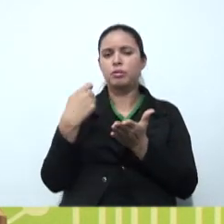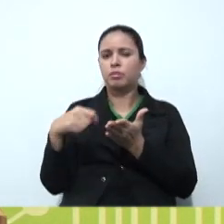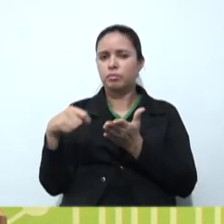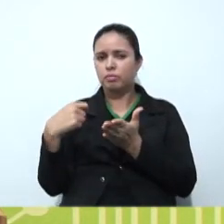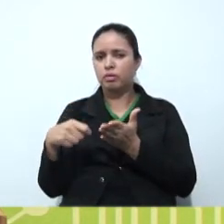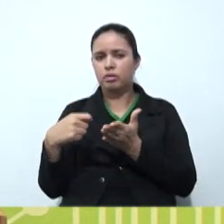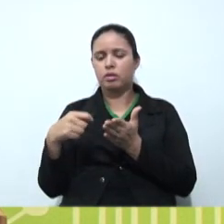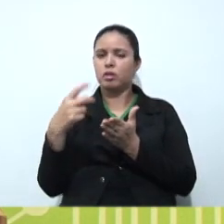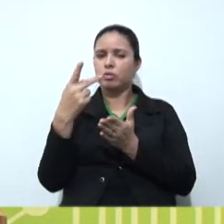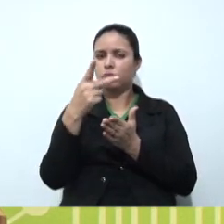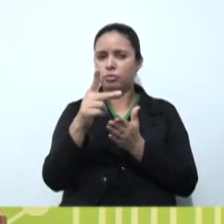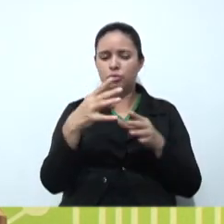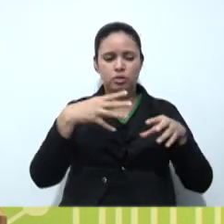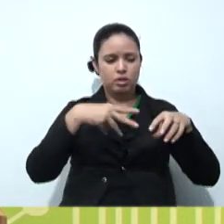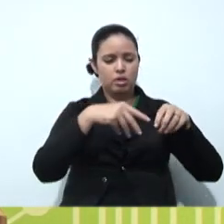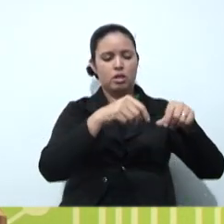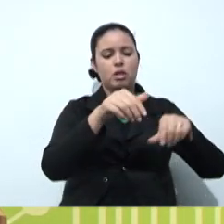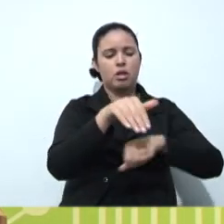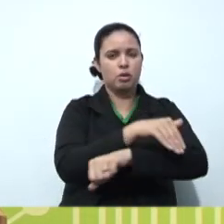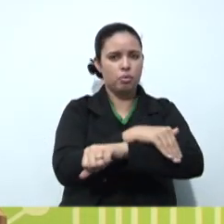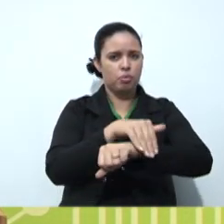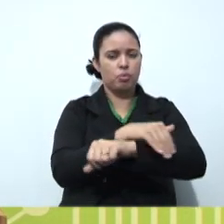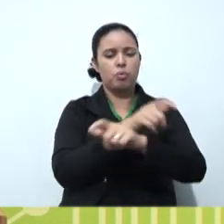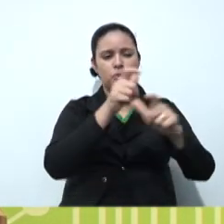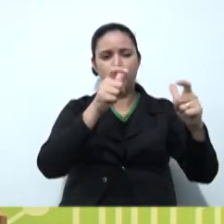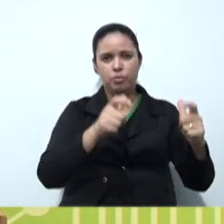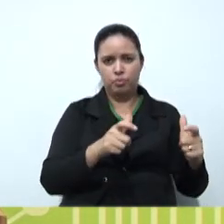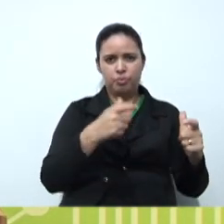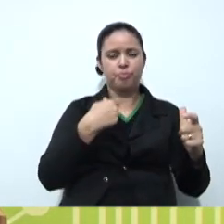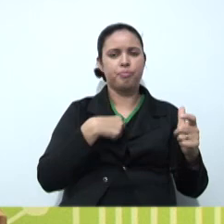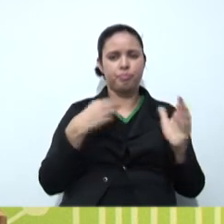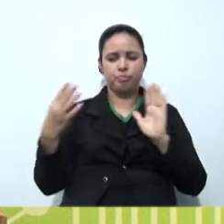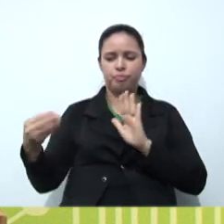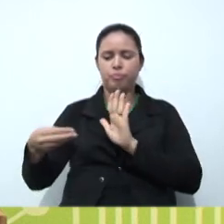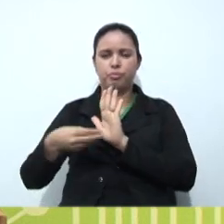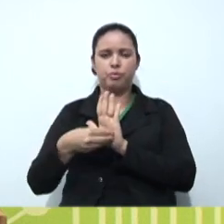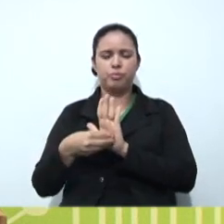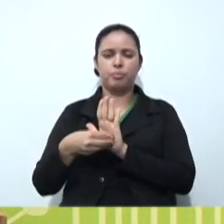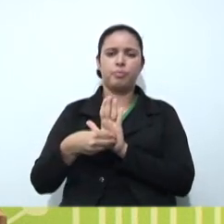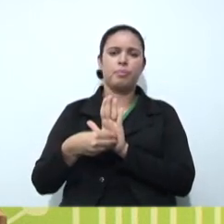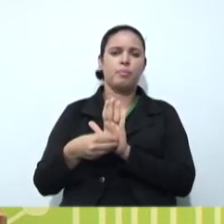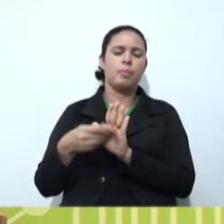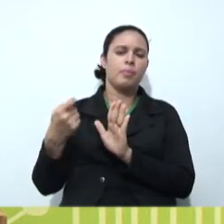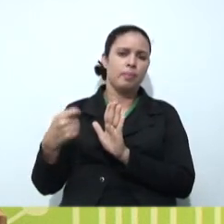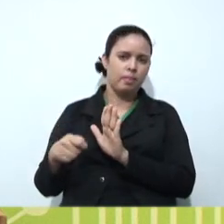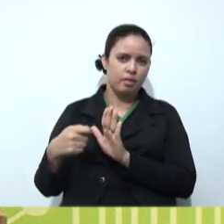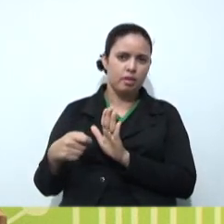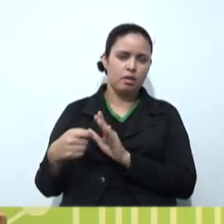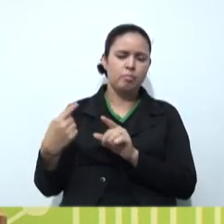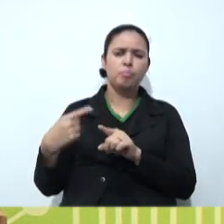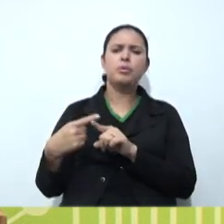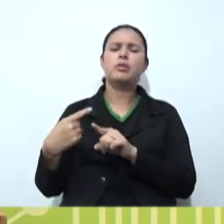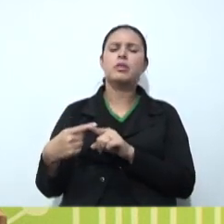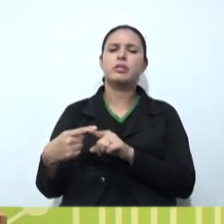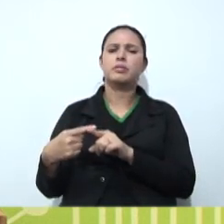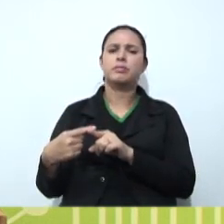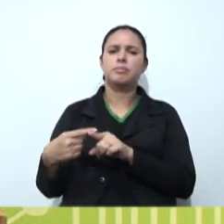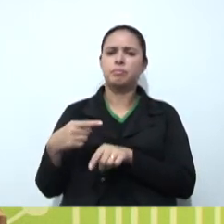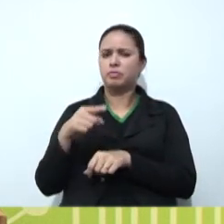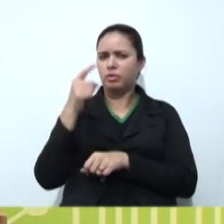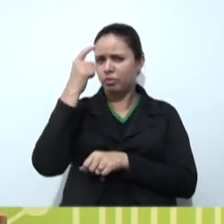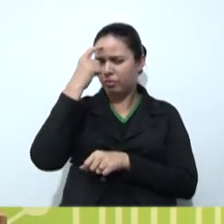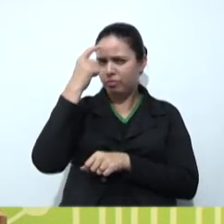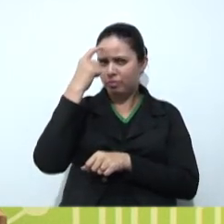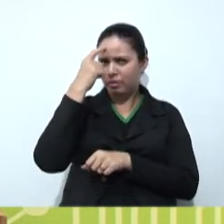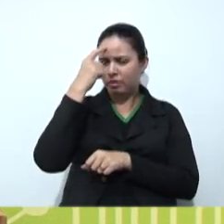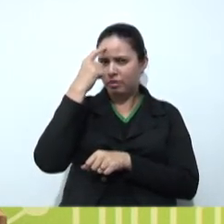do endereço da sua terra, lá de onde fica a sua fazenda, enfim. Onde fica, porque... Aí você pergunta, mas por que, professor, se o